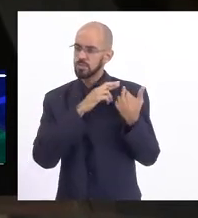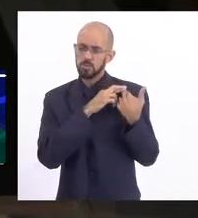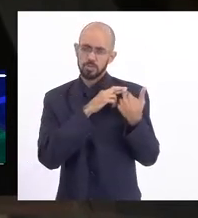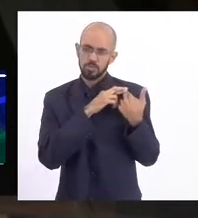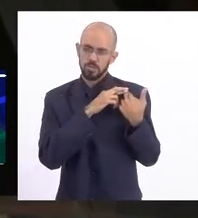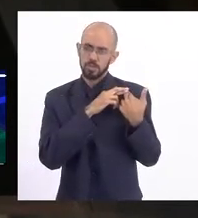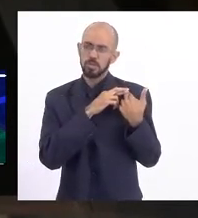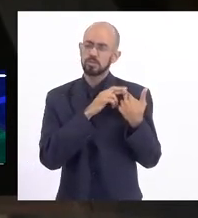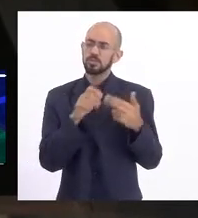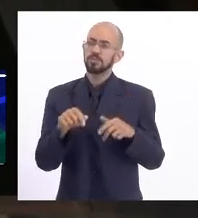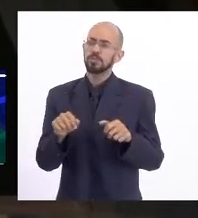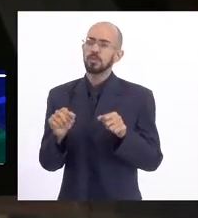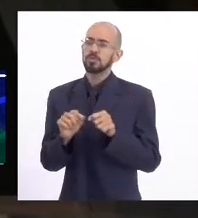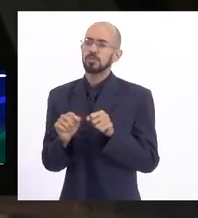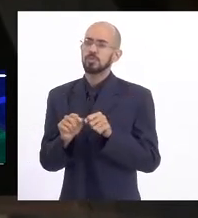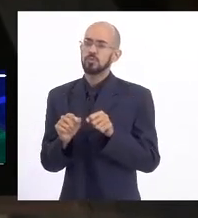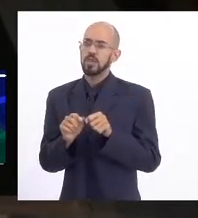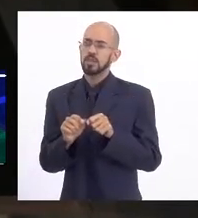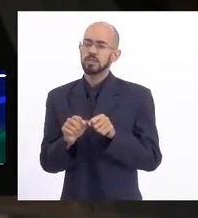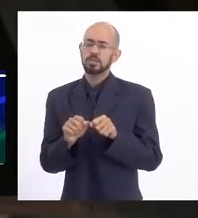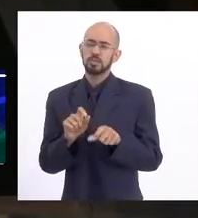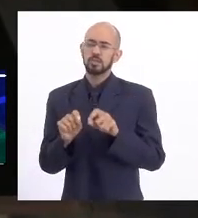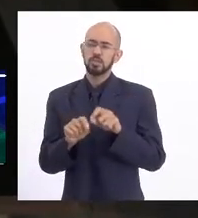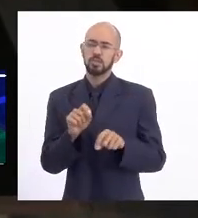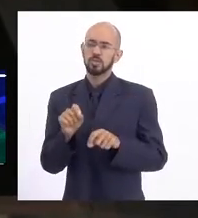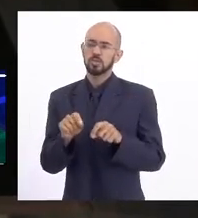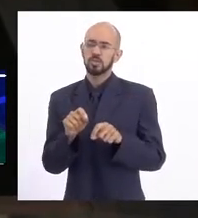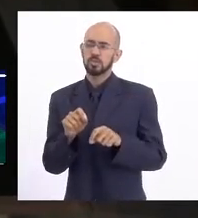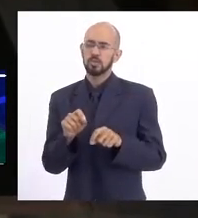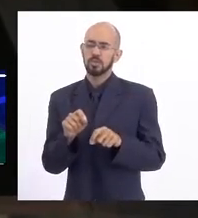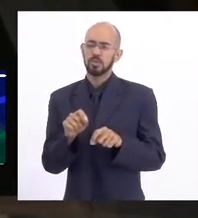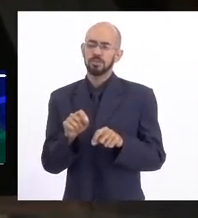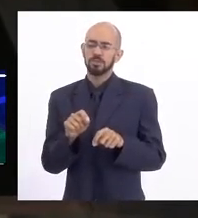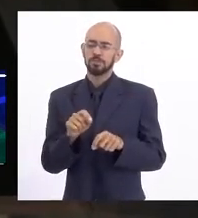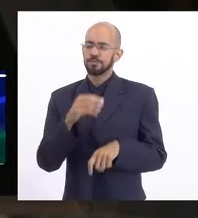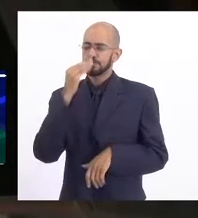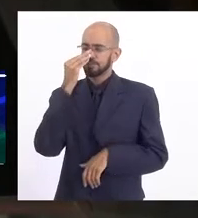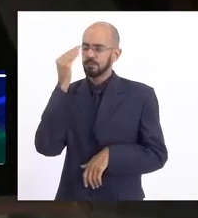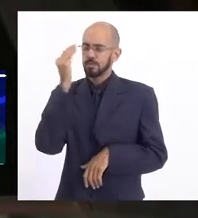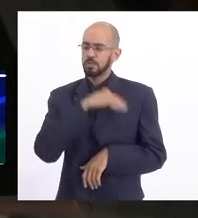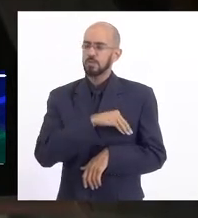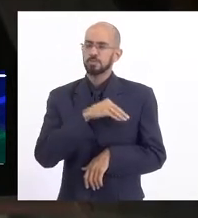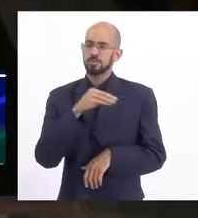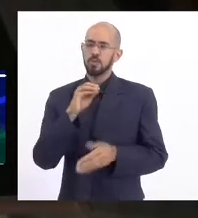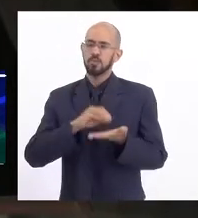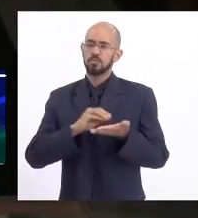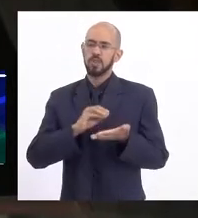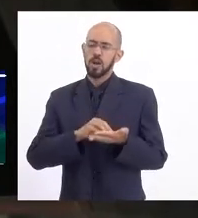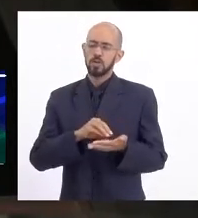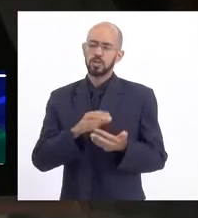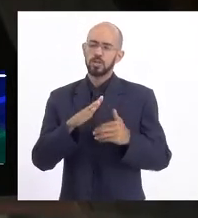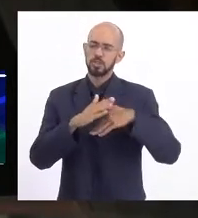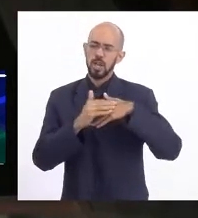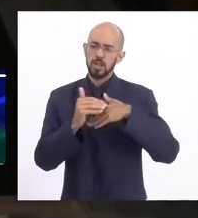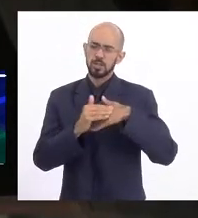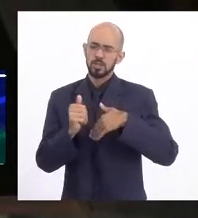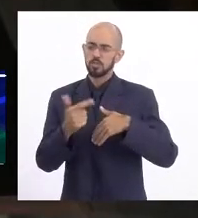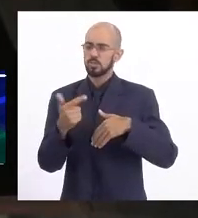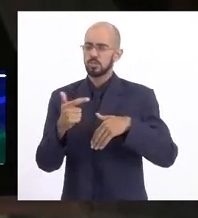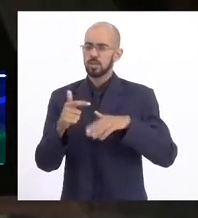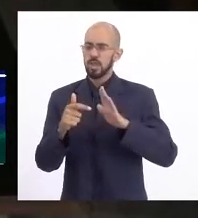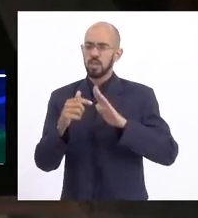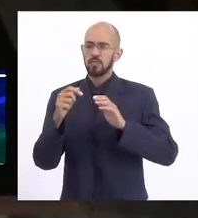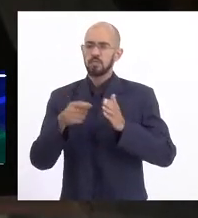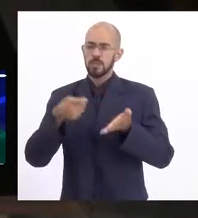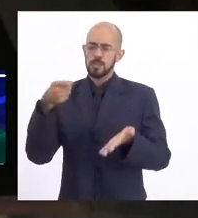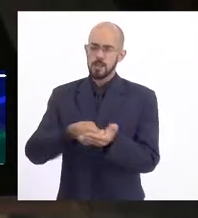Foi tratado de forma, Flávio, absolutamente descuidada, sem zelo, sem rigor, e